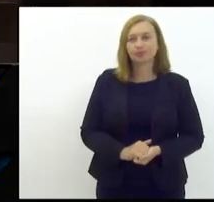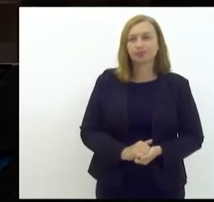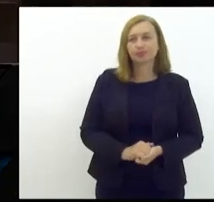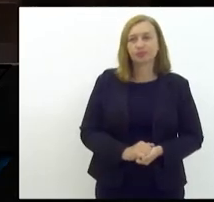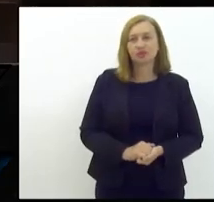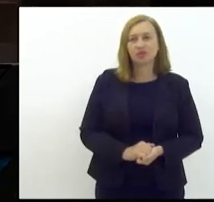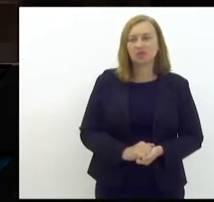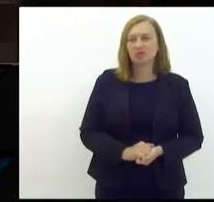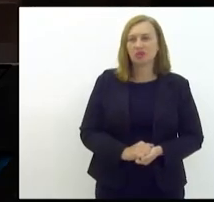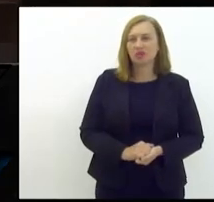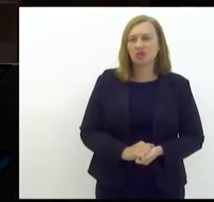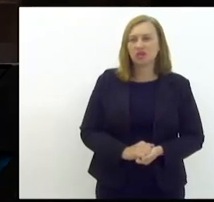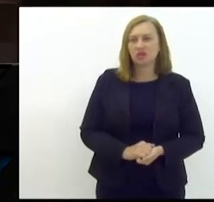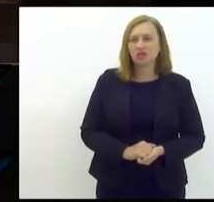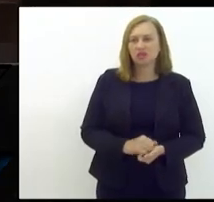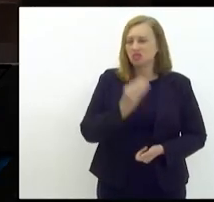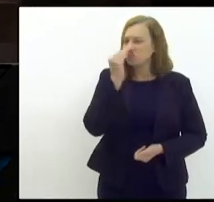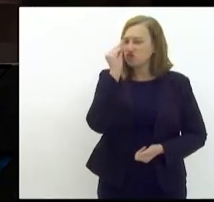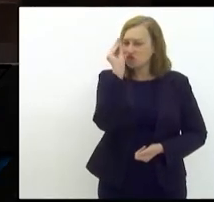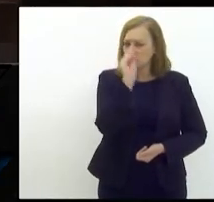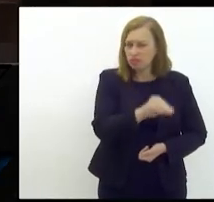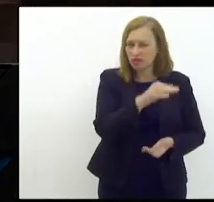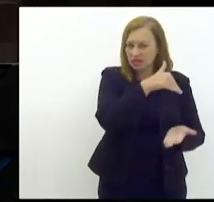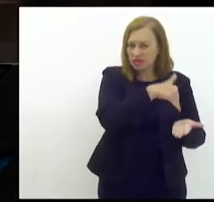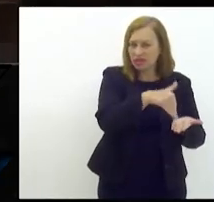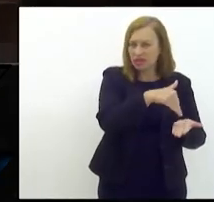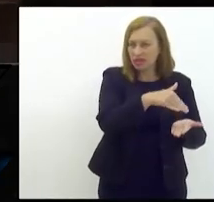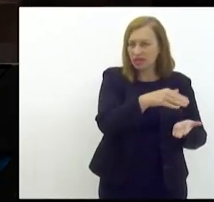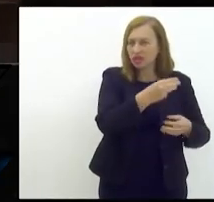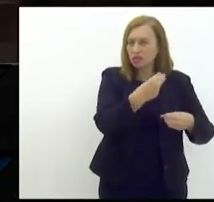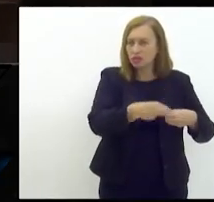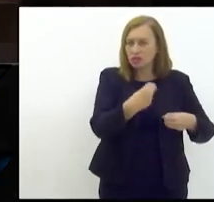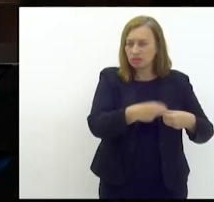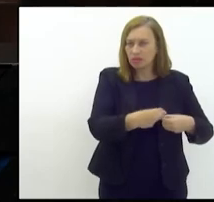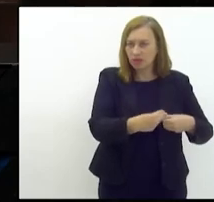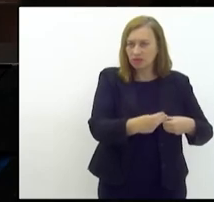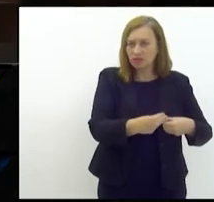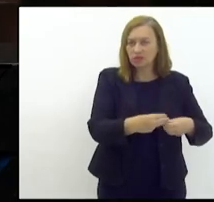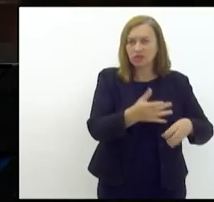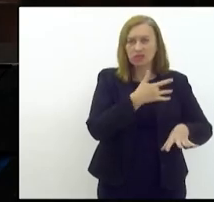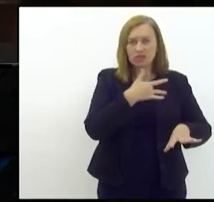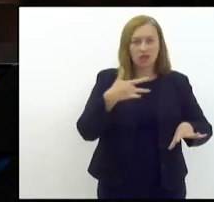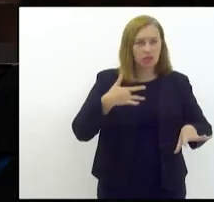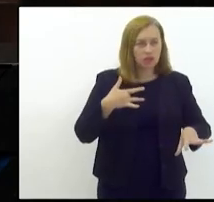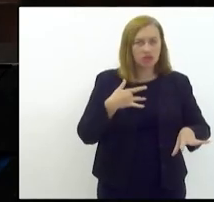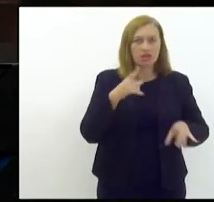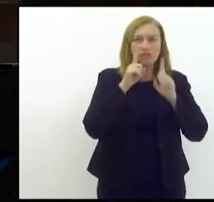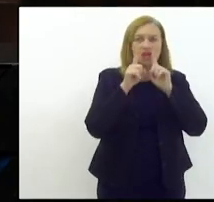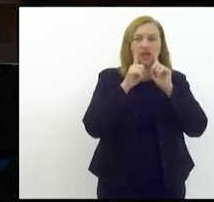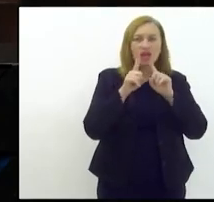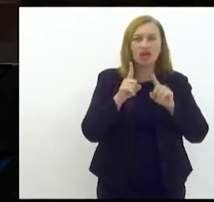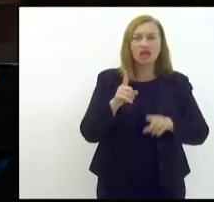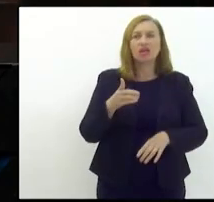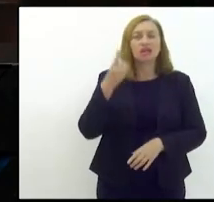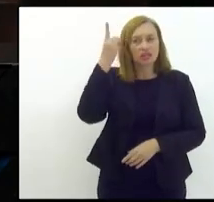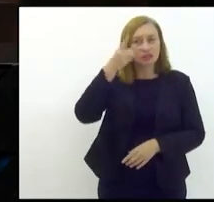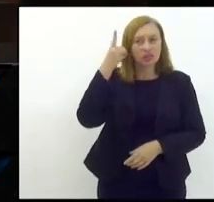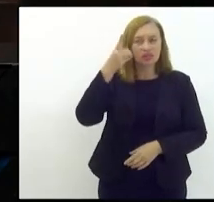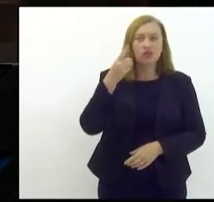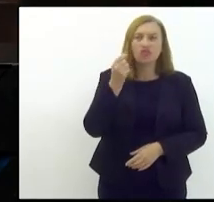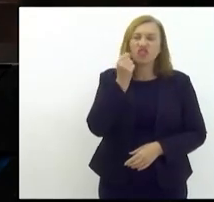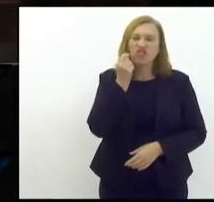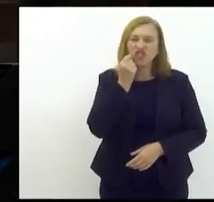meu Total refúgio a secretária a Secretária Municipal de Saúde de Maricá Deputado Ratinho criança é